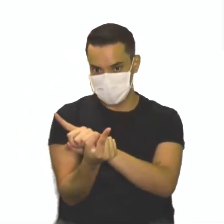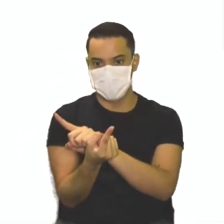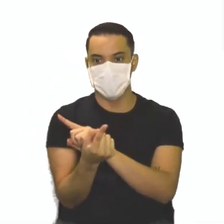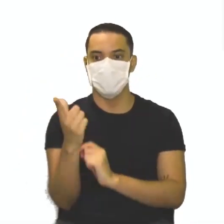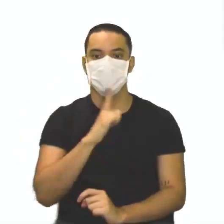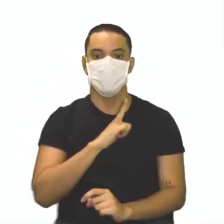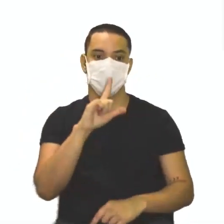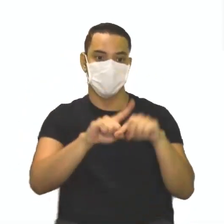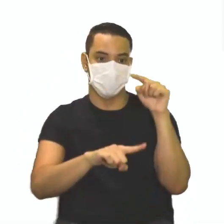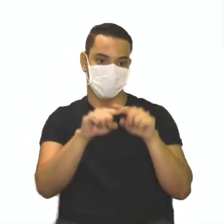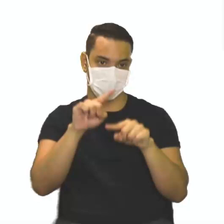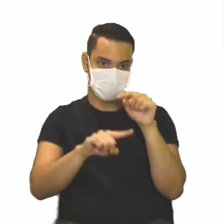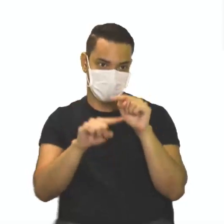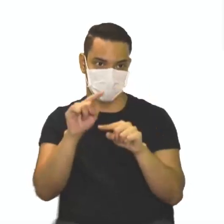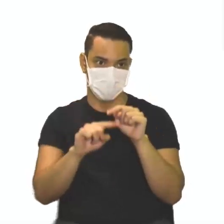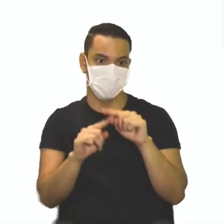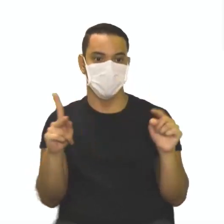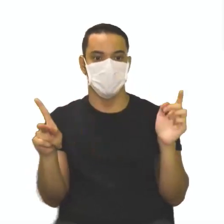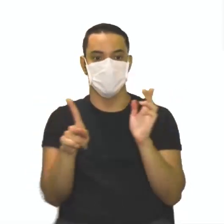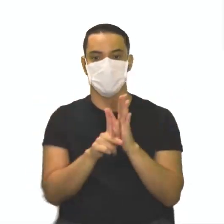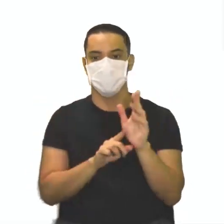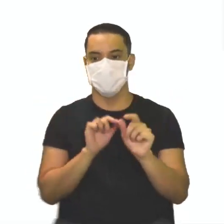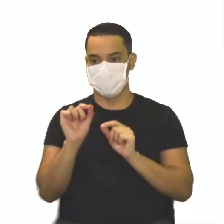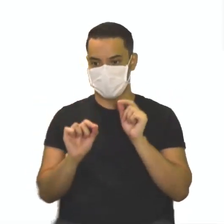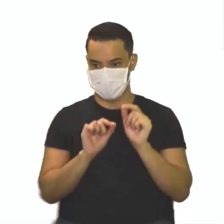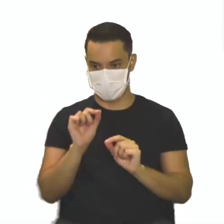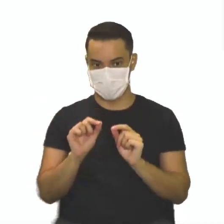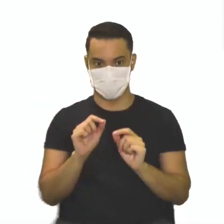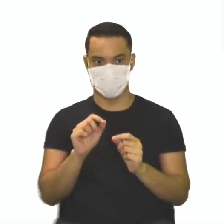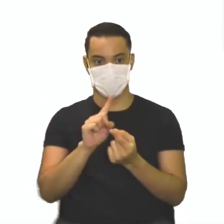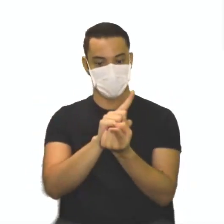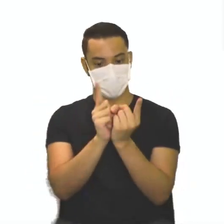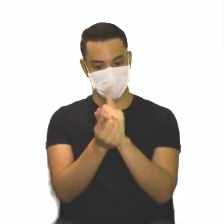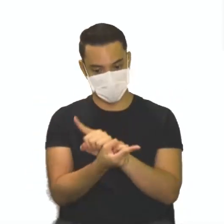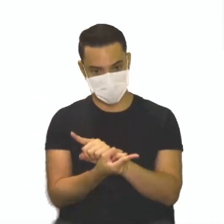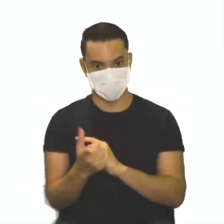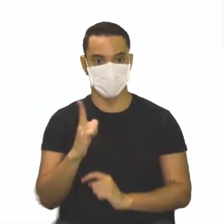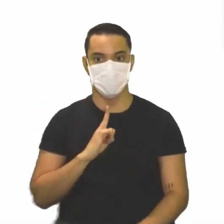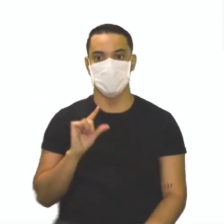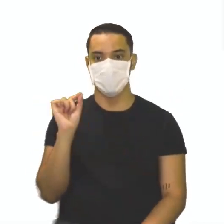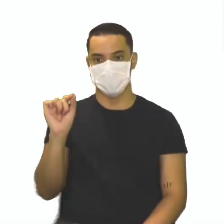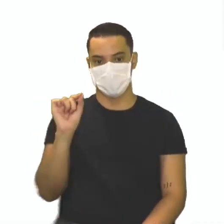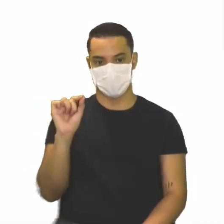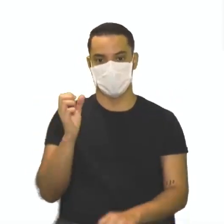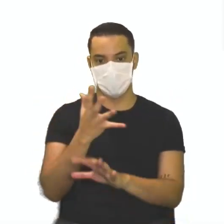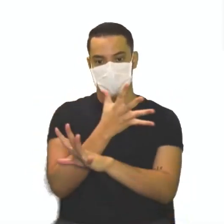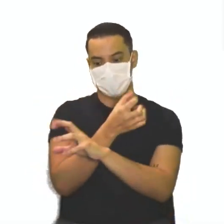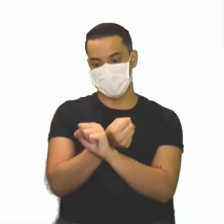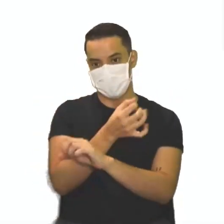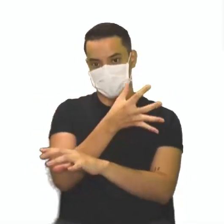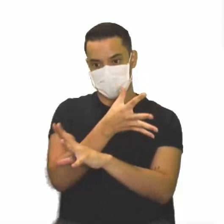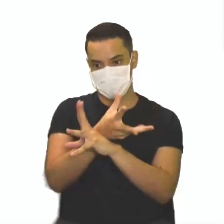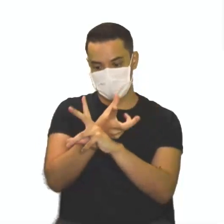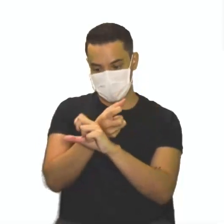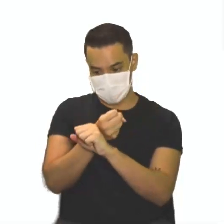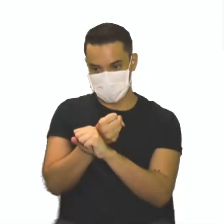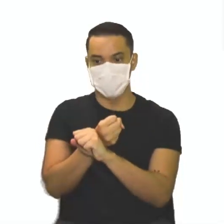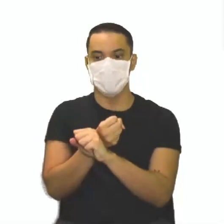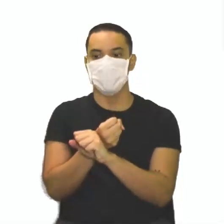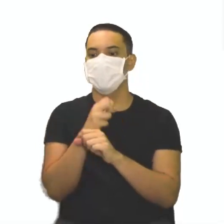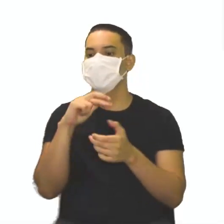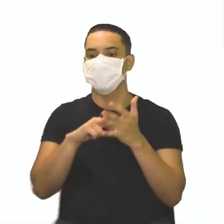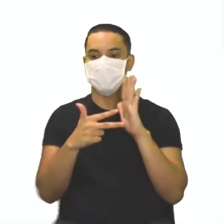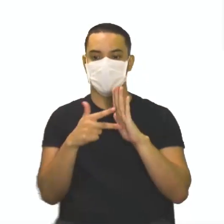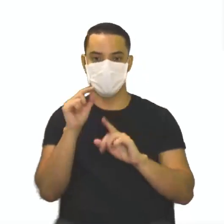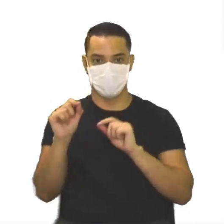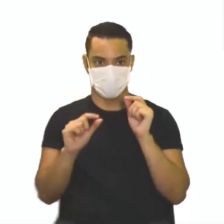que estão carregados com cargas de sinais contrários, eu tenho atração eletrostática. Ou seja,